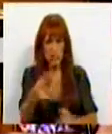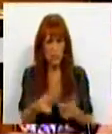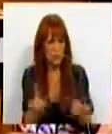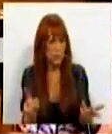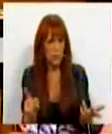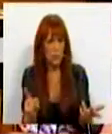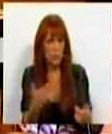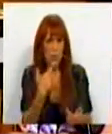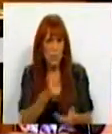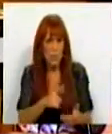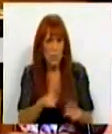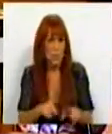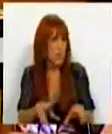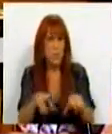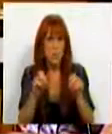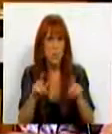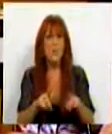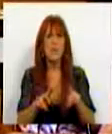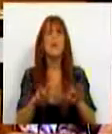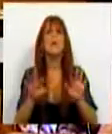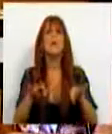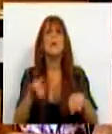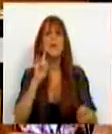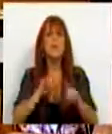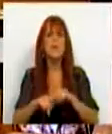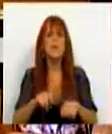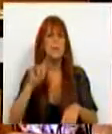não podem, em circunstância nenhuma, para concluir, senhora pôr